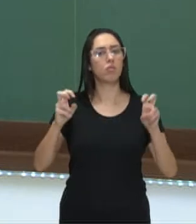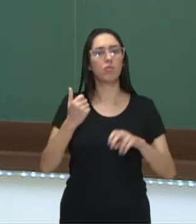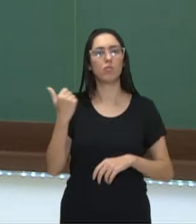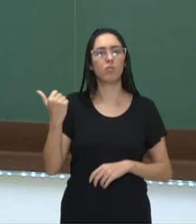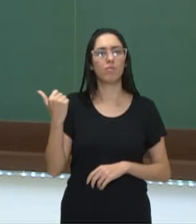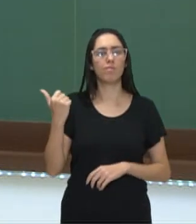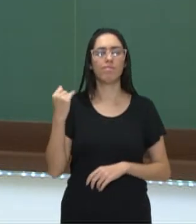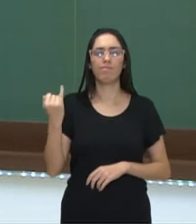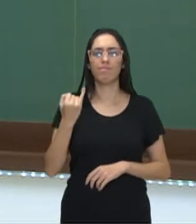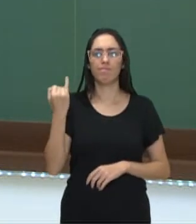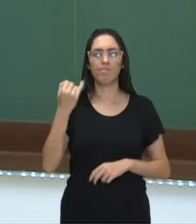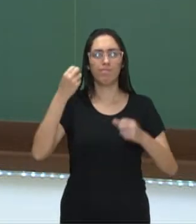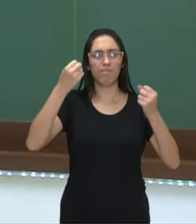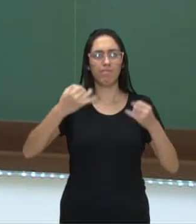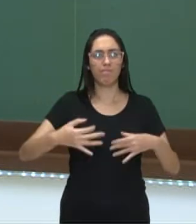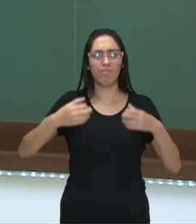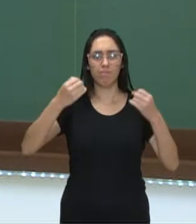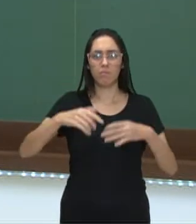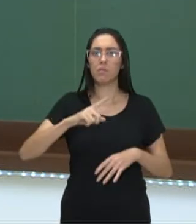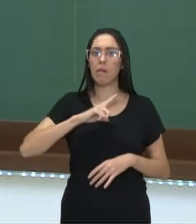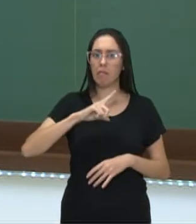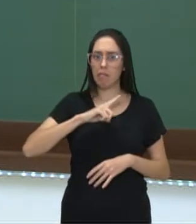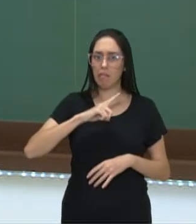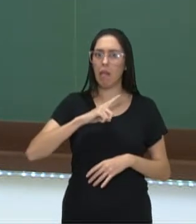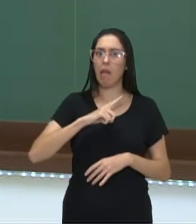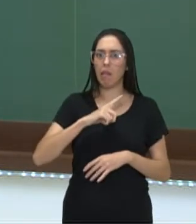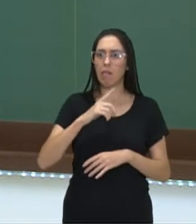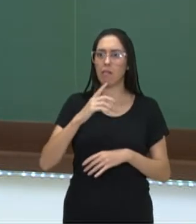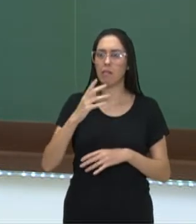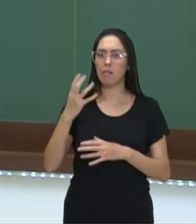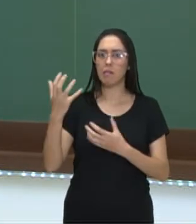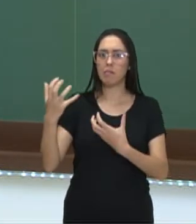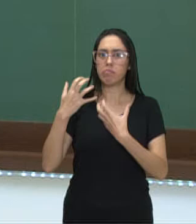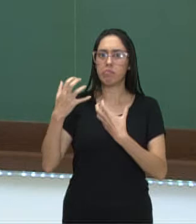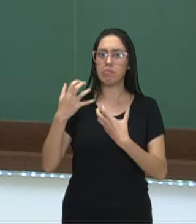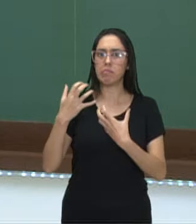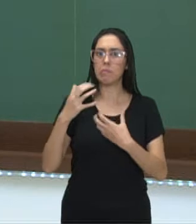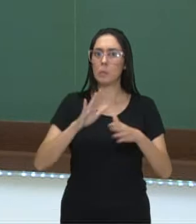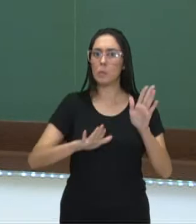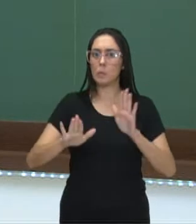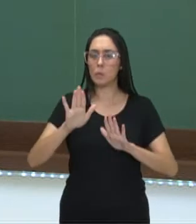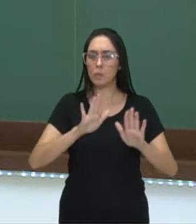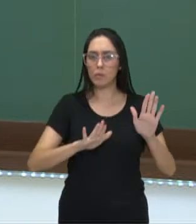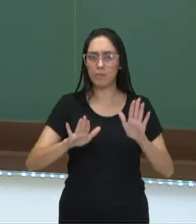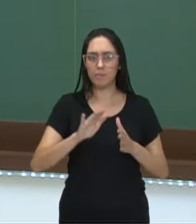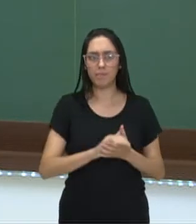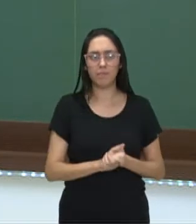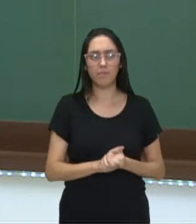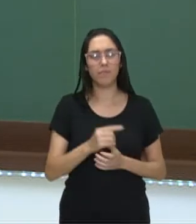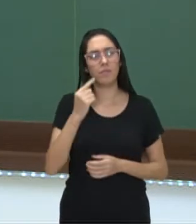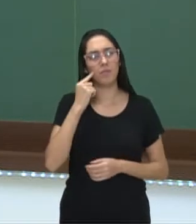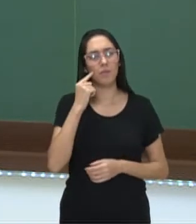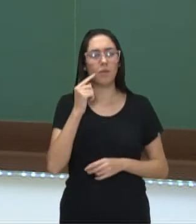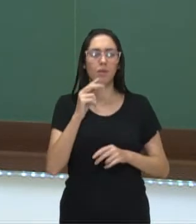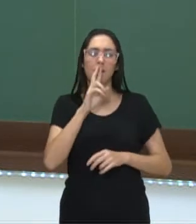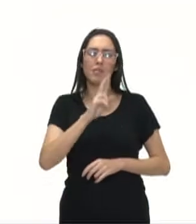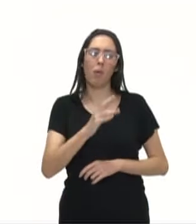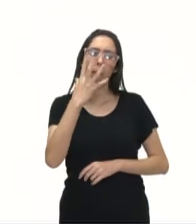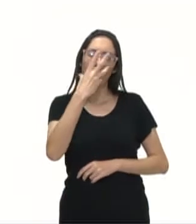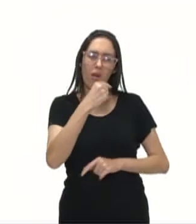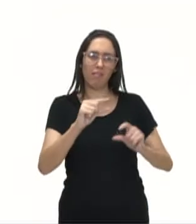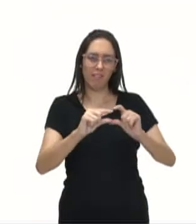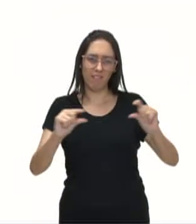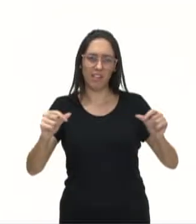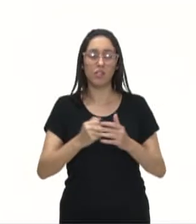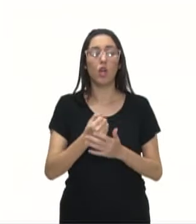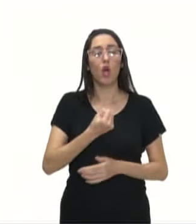Ele incide mais sobre a nossa vida do que a gente pensa ou do que a gente imagina. Então, ó, o número de pessoas... Olha que bonitinho, resposta completa, né? O número